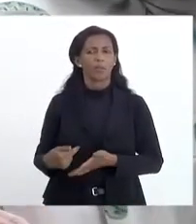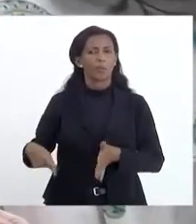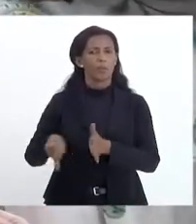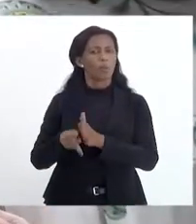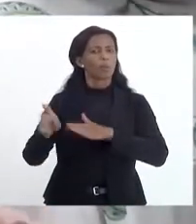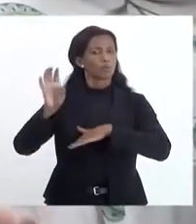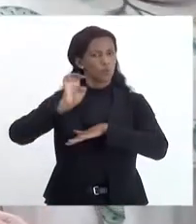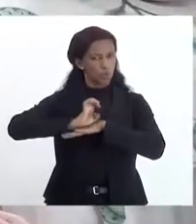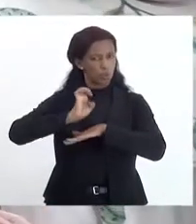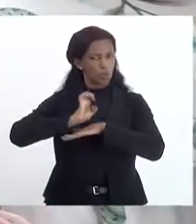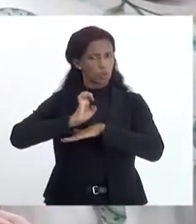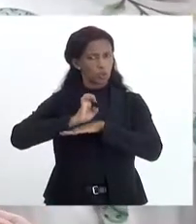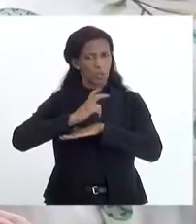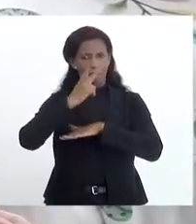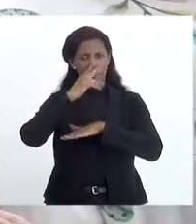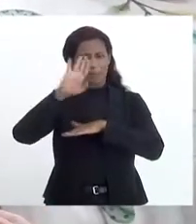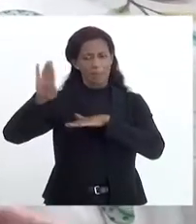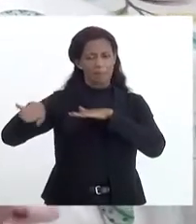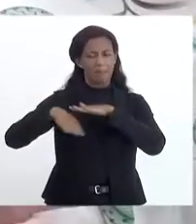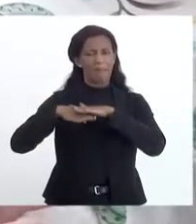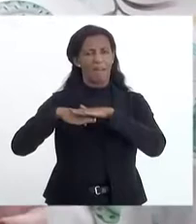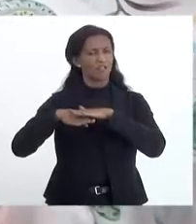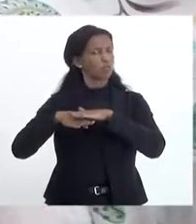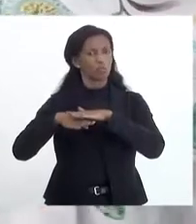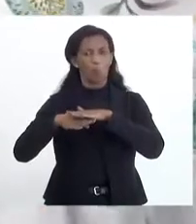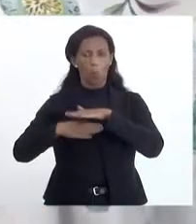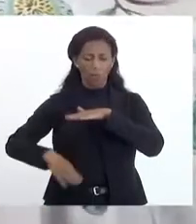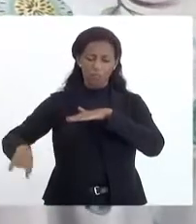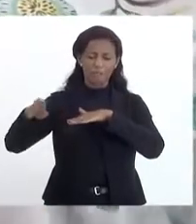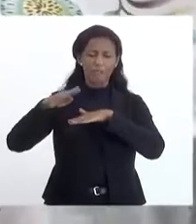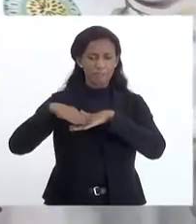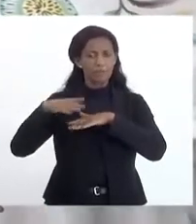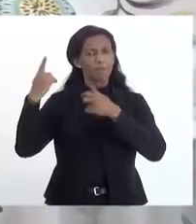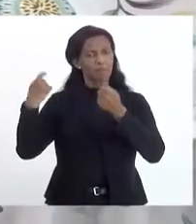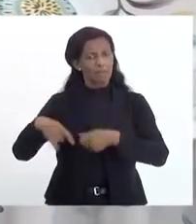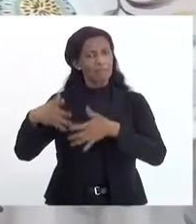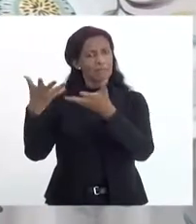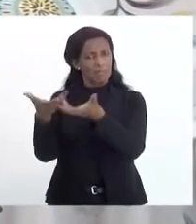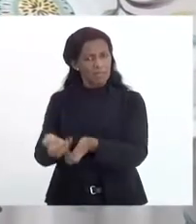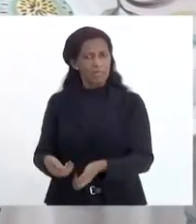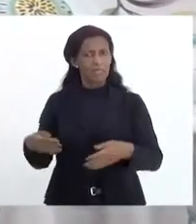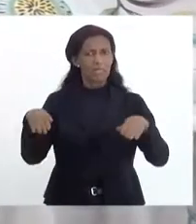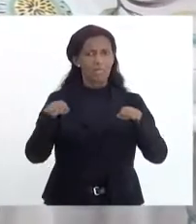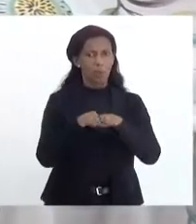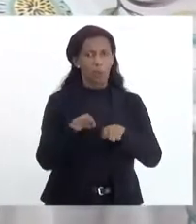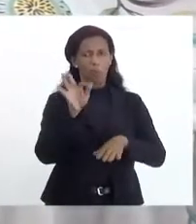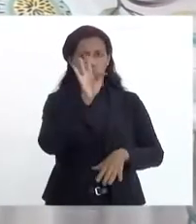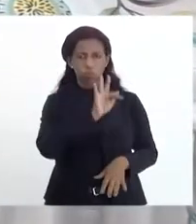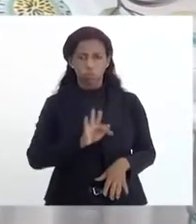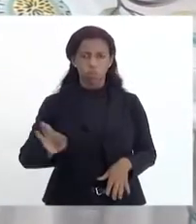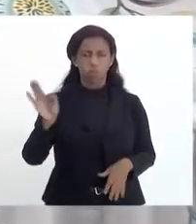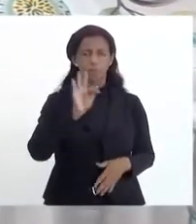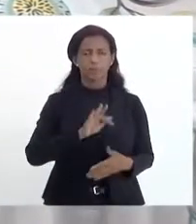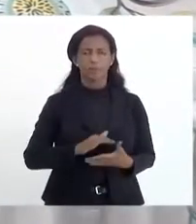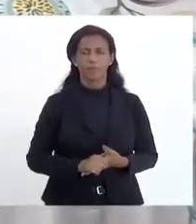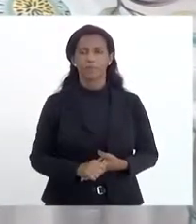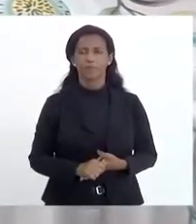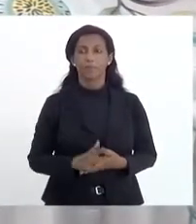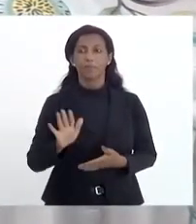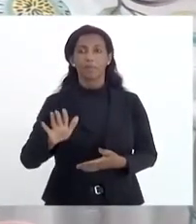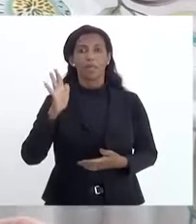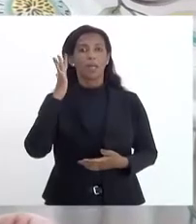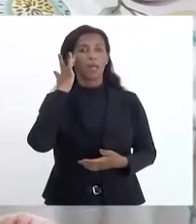sempre colocado debaixo do seu pé, não é? E não considerado como ente da federação. Mas